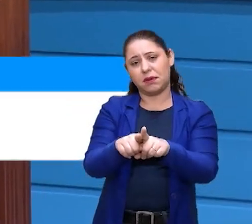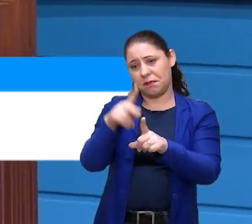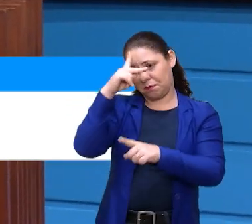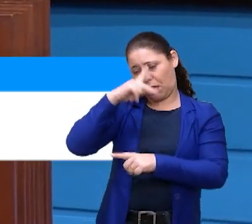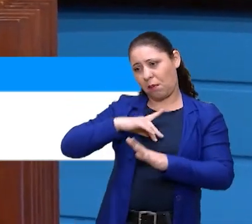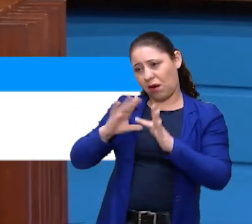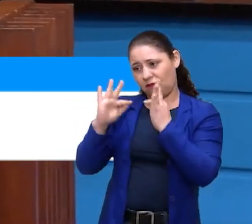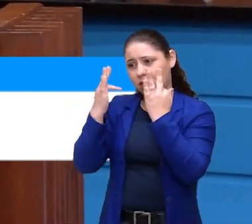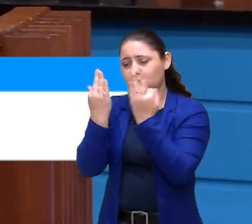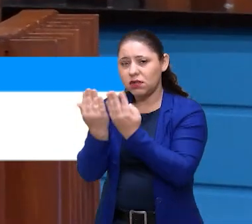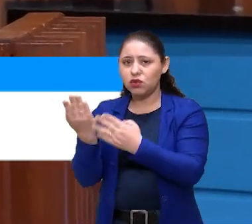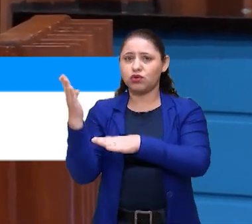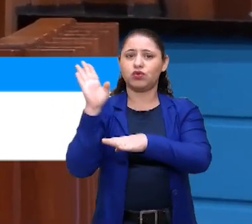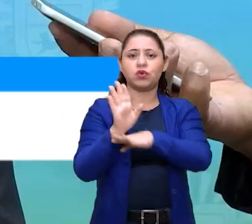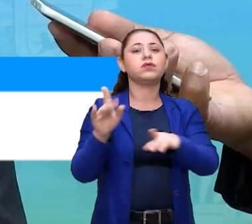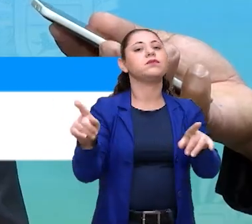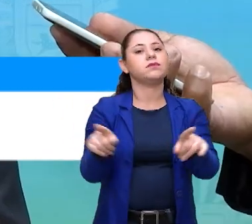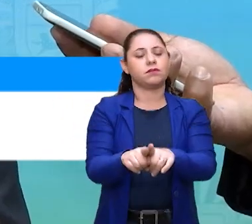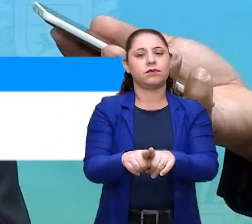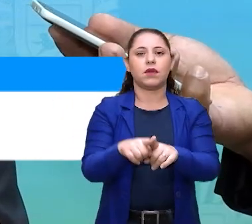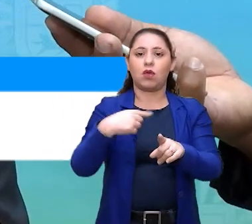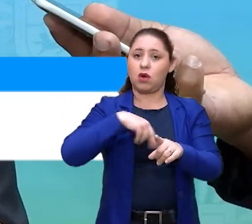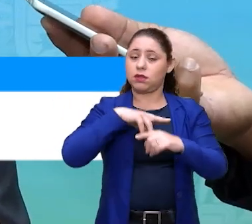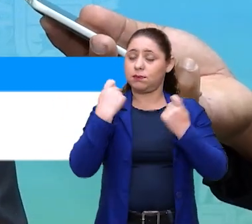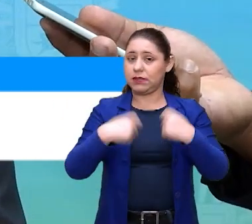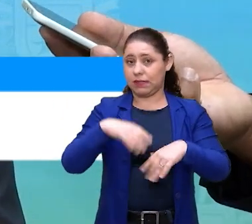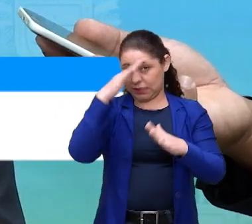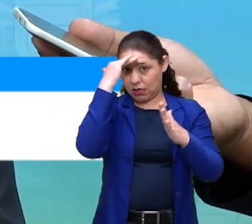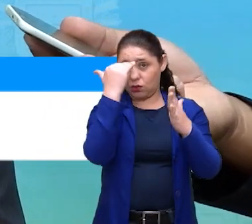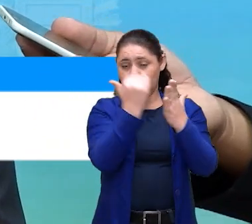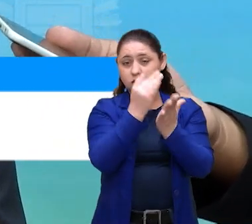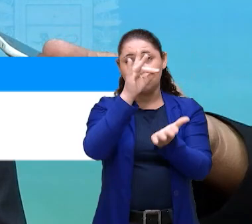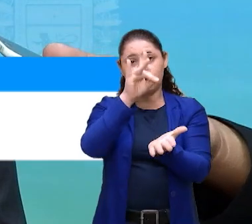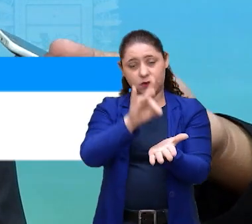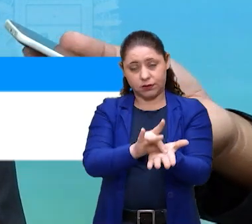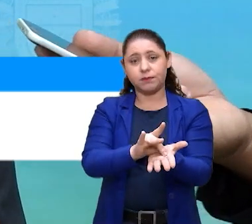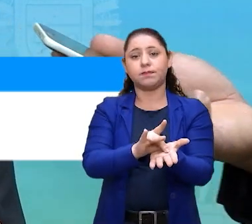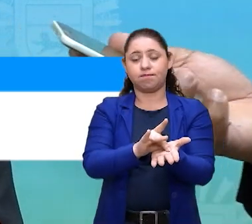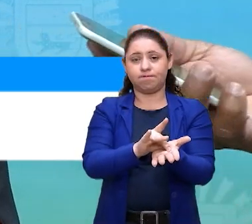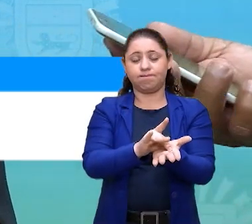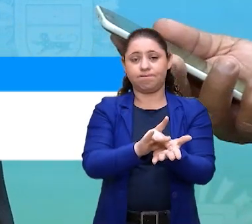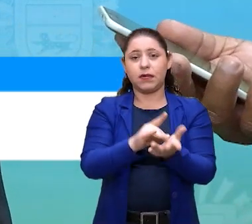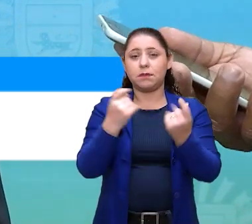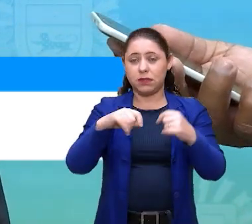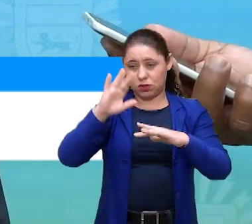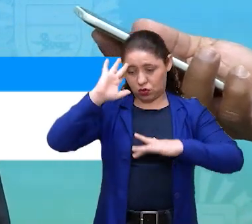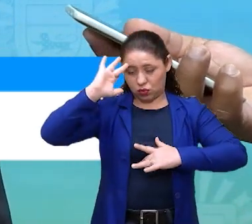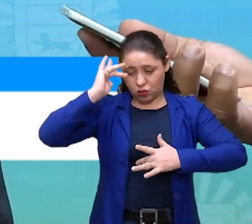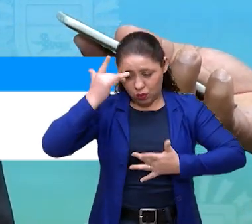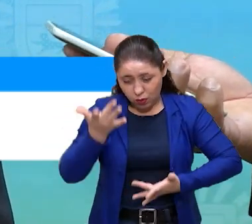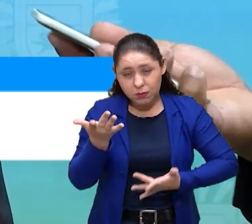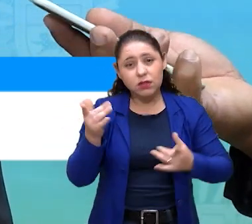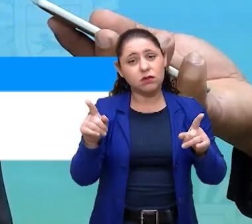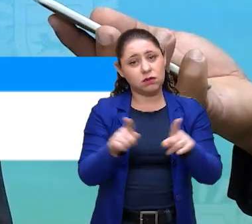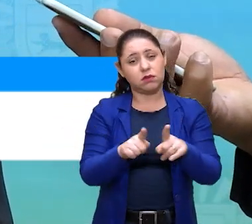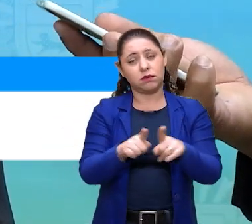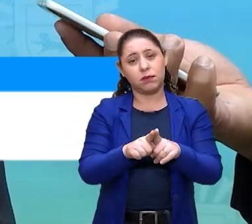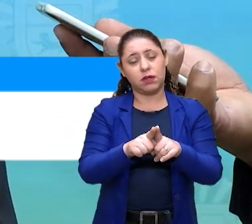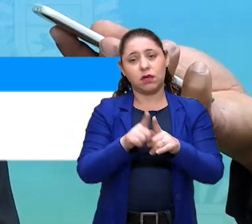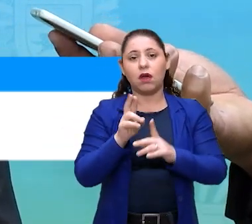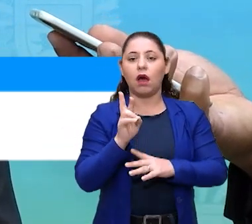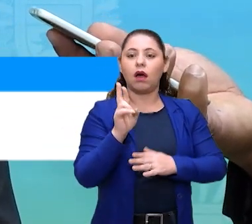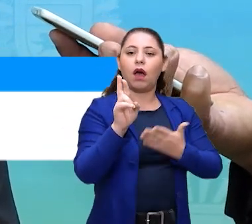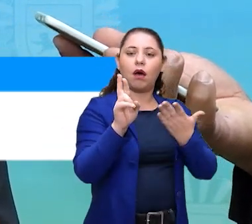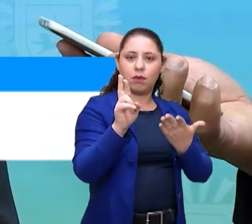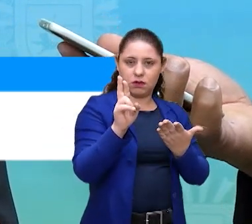ou a sua, ou seus familiares. Então nós precisamos reconhecer isso, nós precisamos homenagear